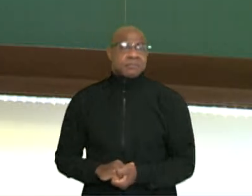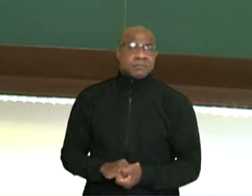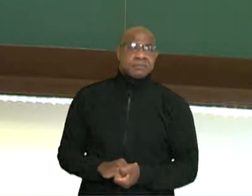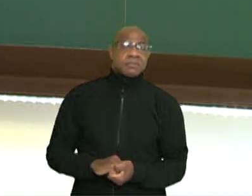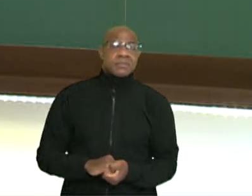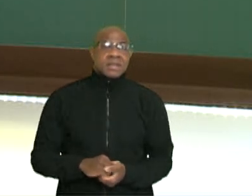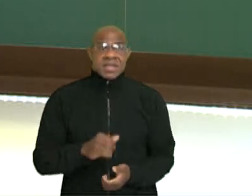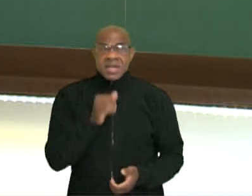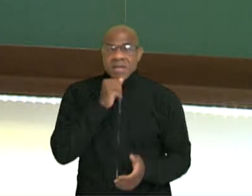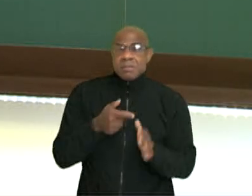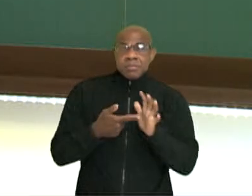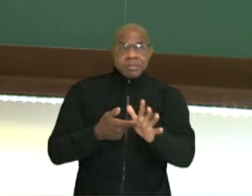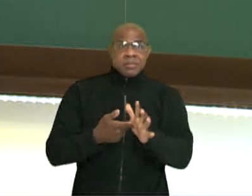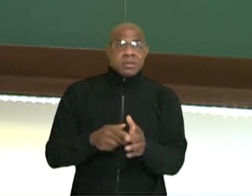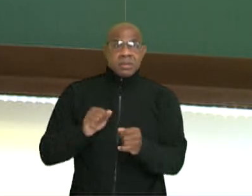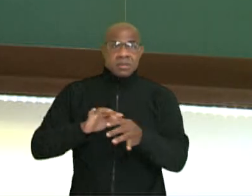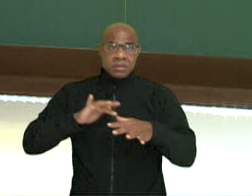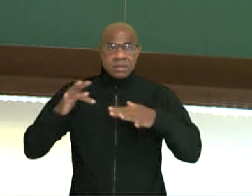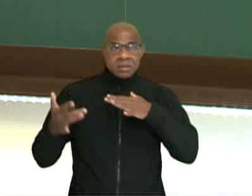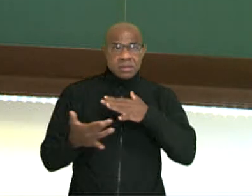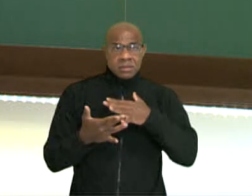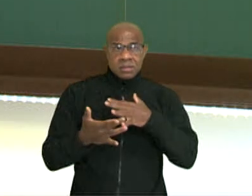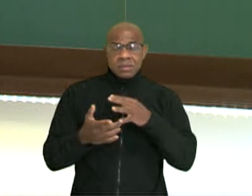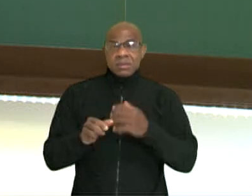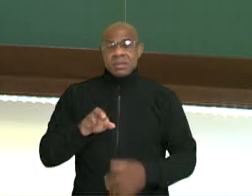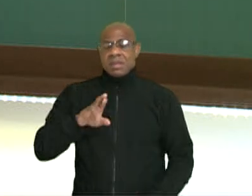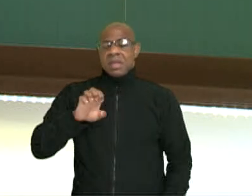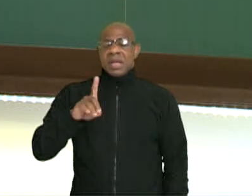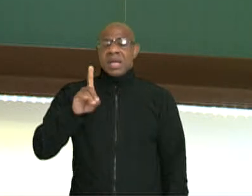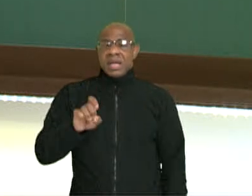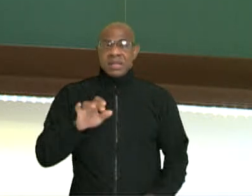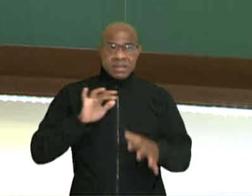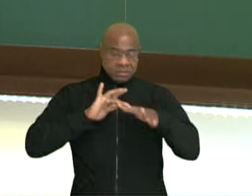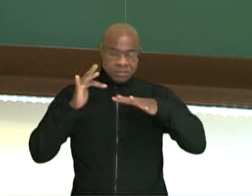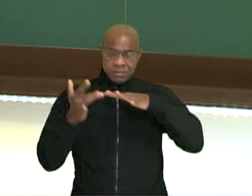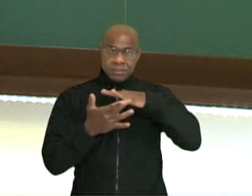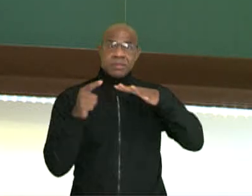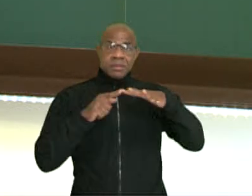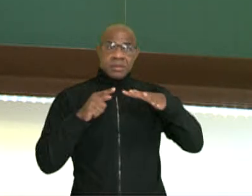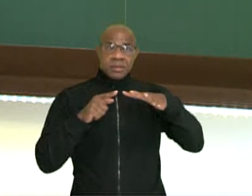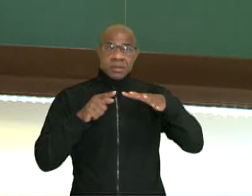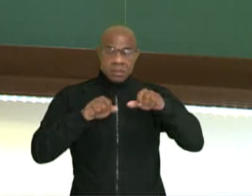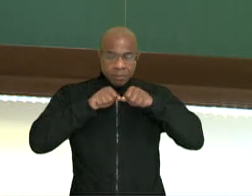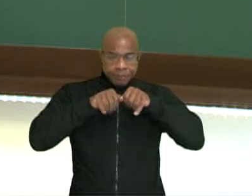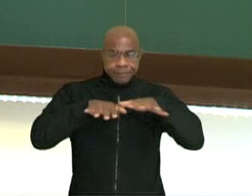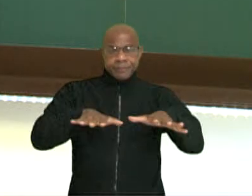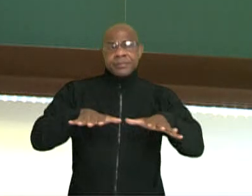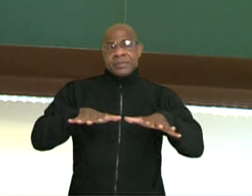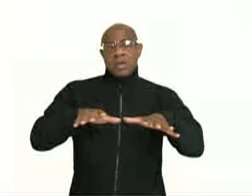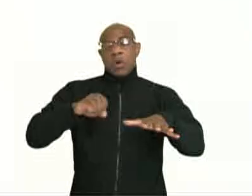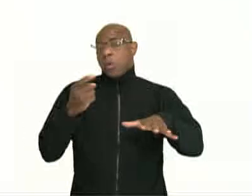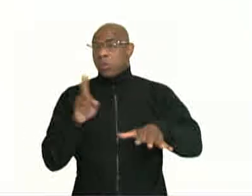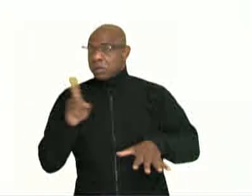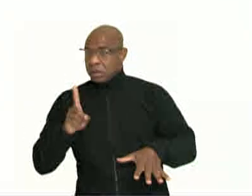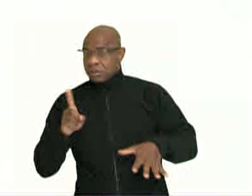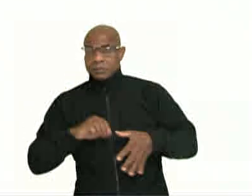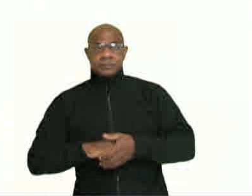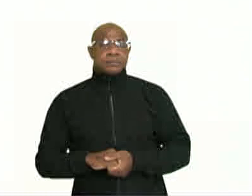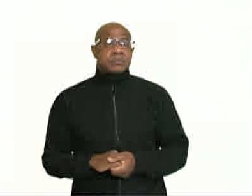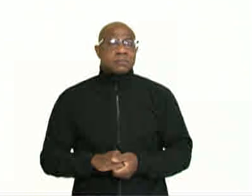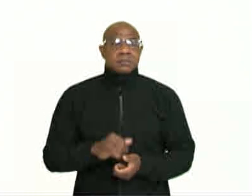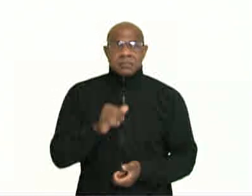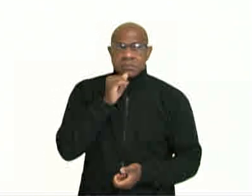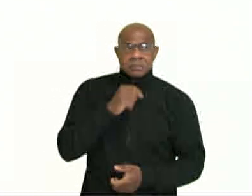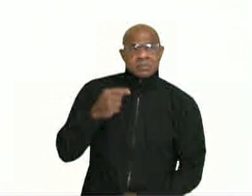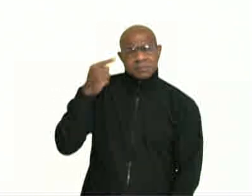Expor-se nas redes sociais ou não? É o título da nossa reportagem. Comecei a